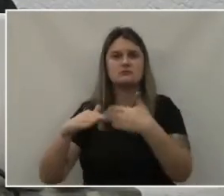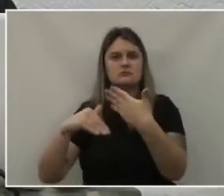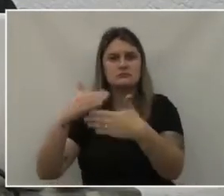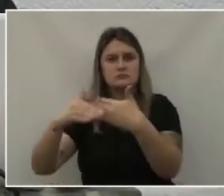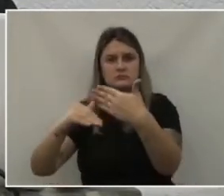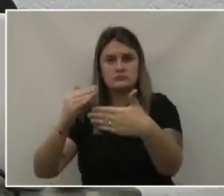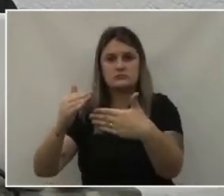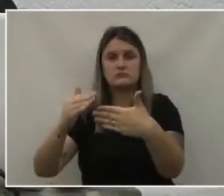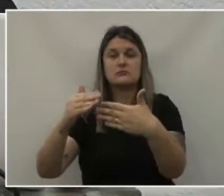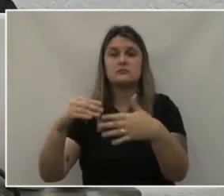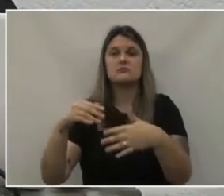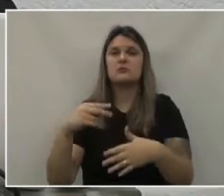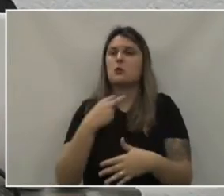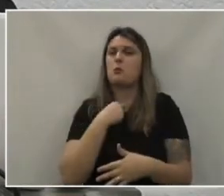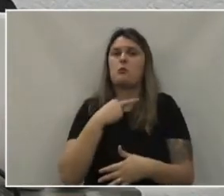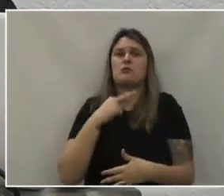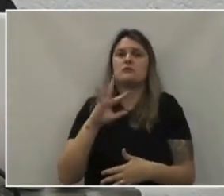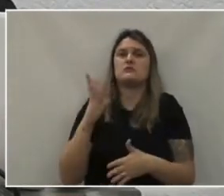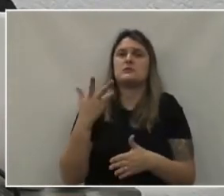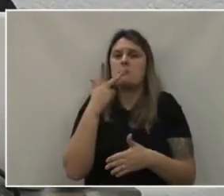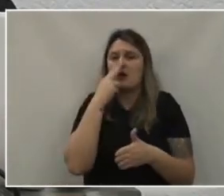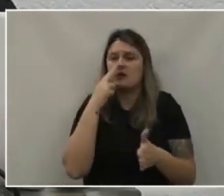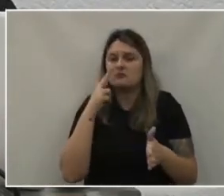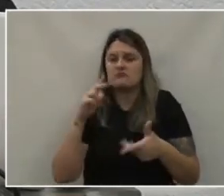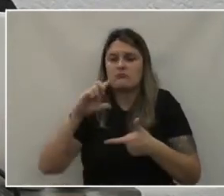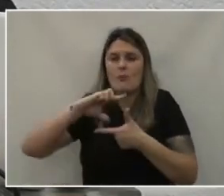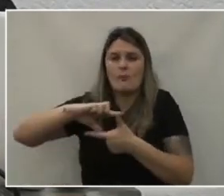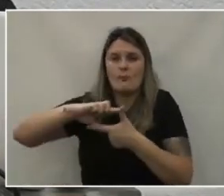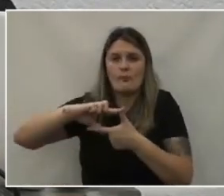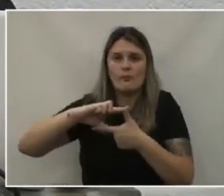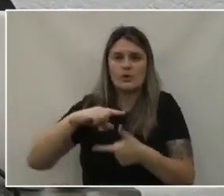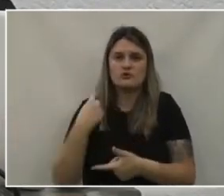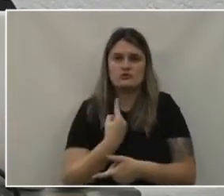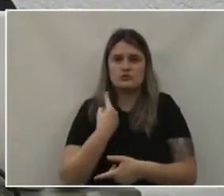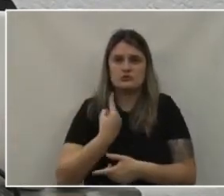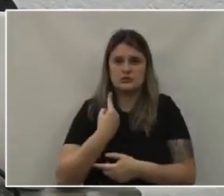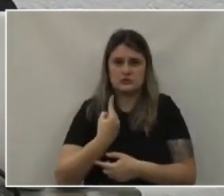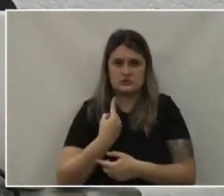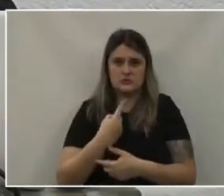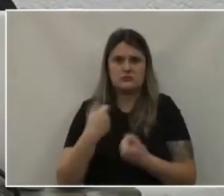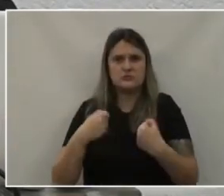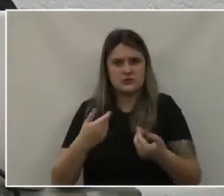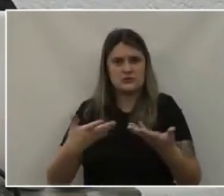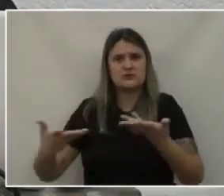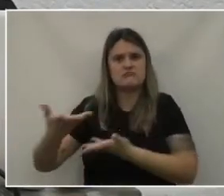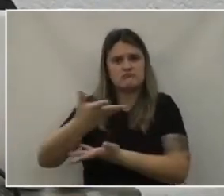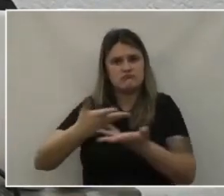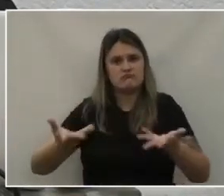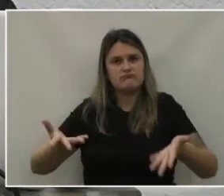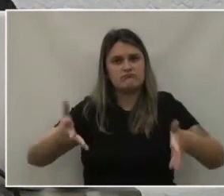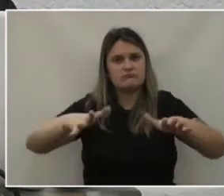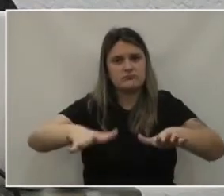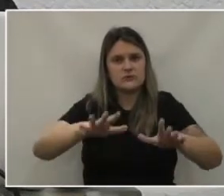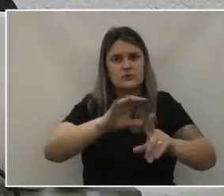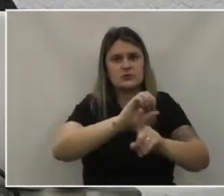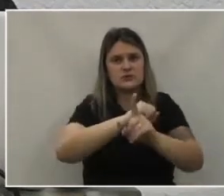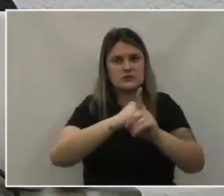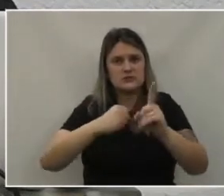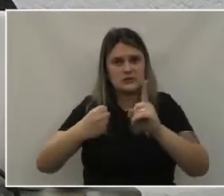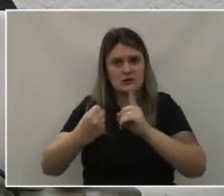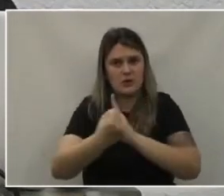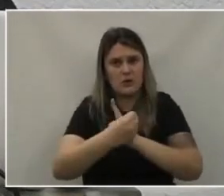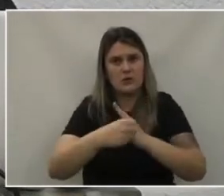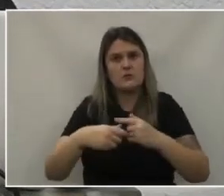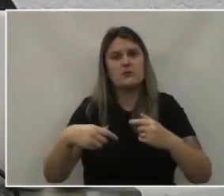desenvolverem. Não pode ocorrer a limitação do indivíduo pelo isolamento social. A inclusão em meio à sociedade se